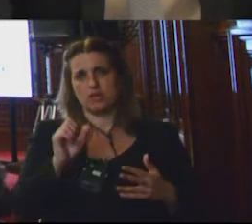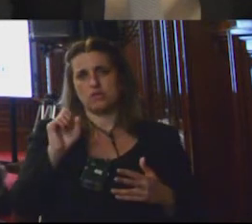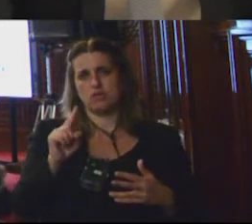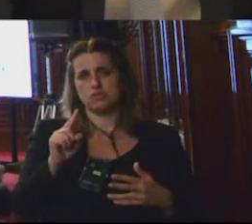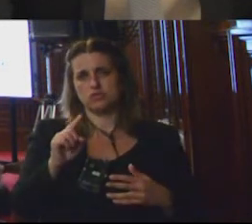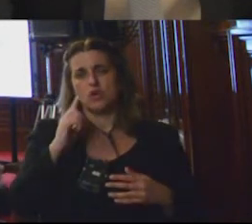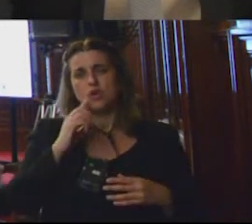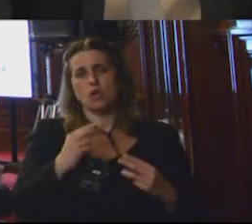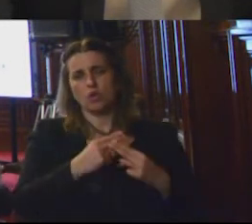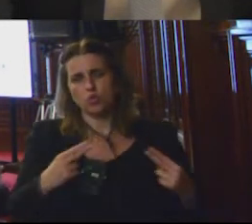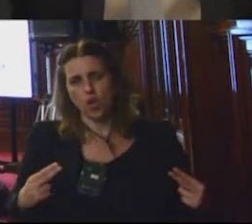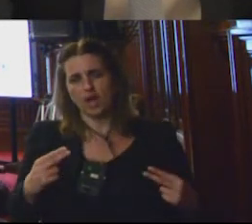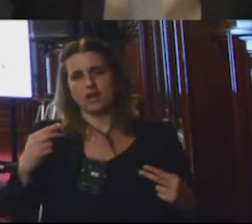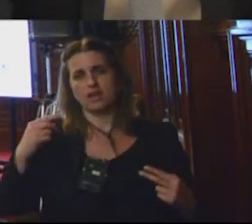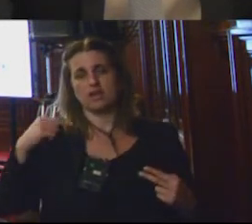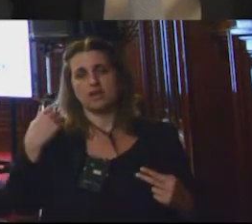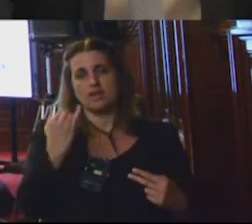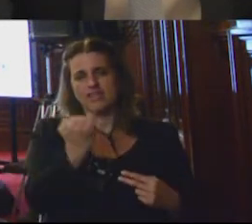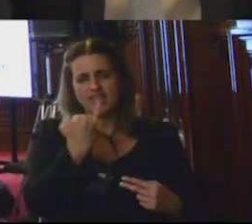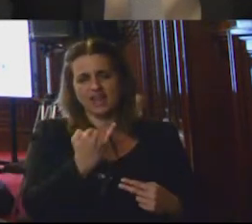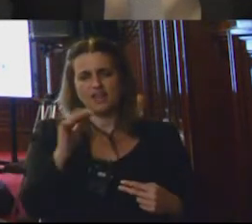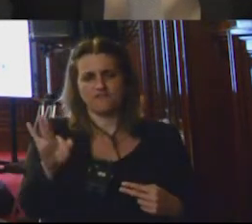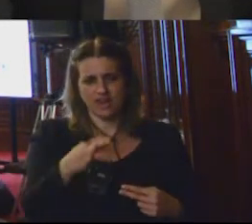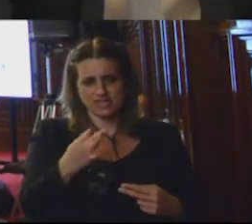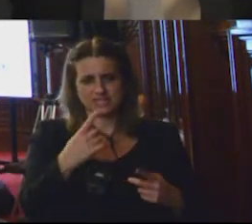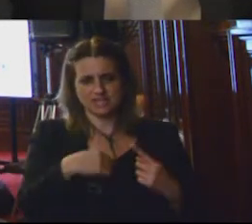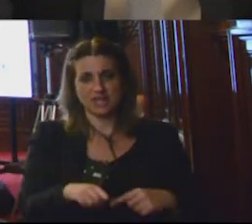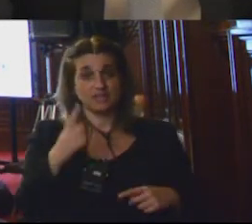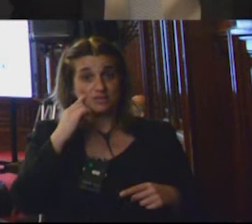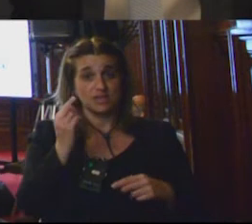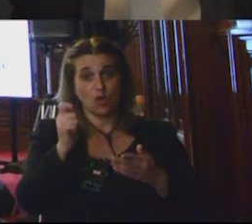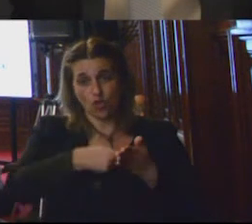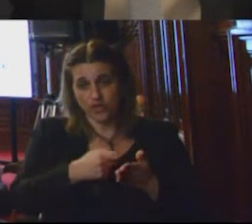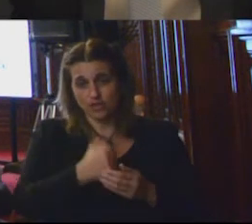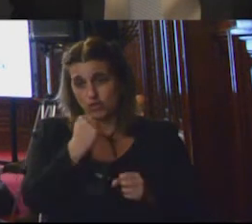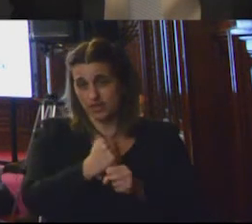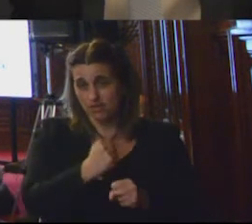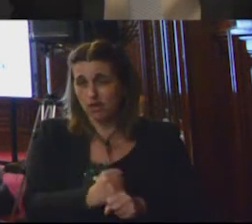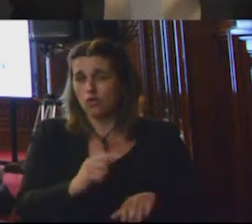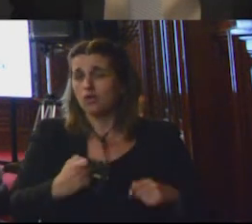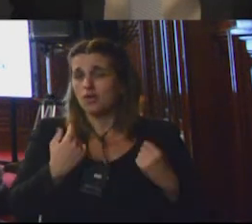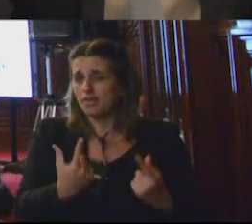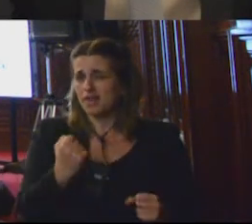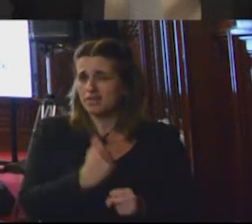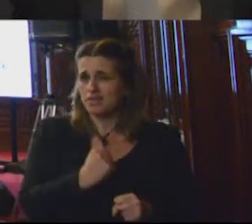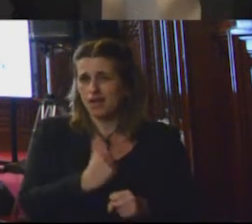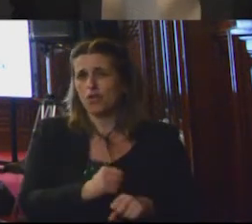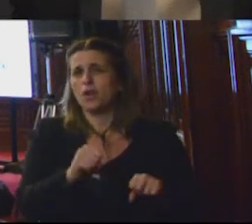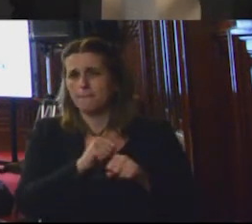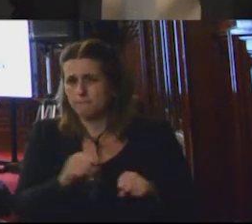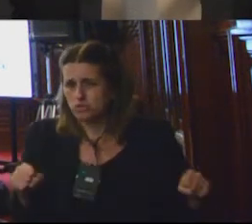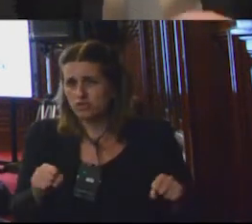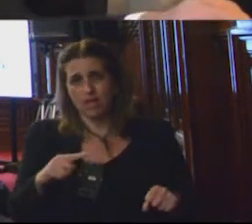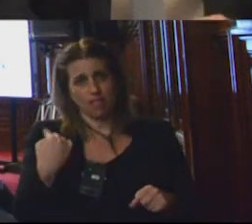França. De acordo com a lei, o contrato de trabalho intermitente garante ao trabalhador a percepção de todos os direitos